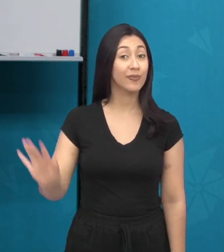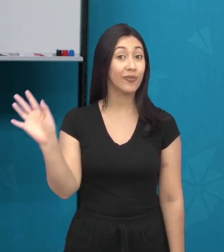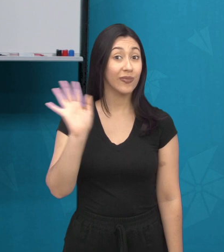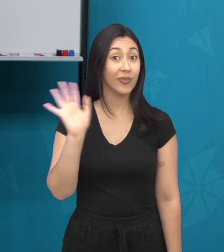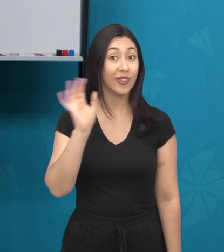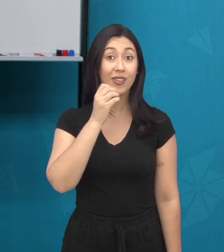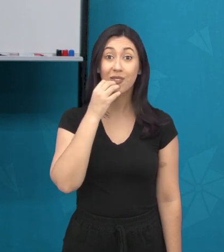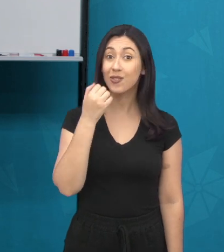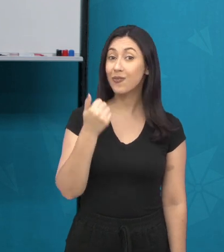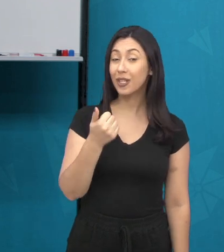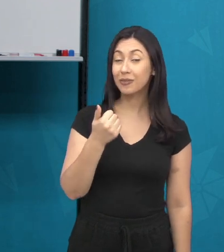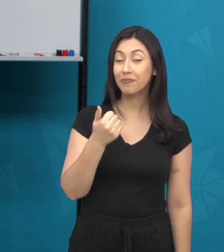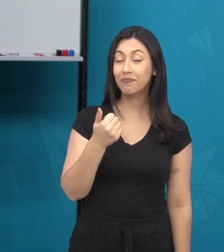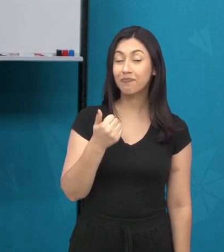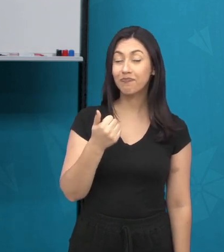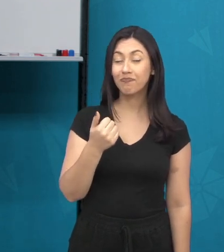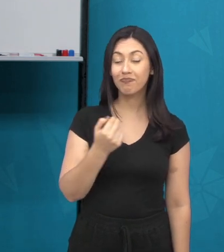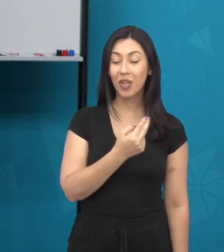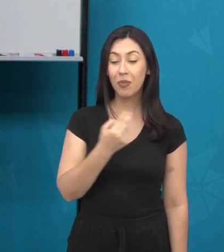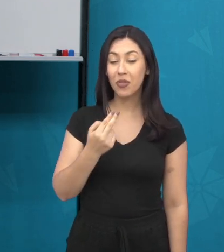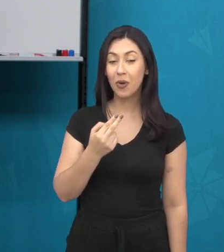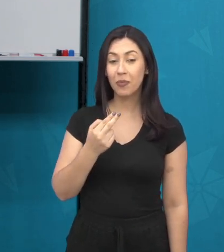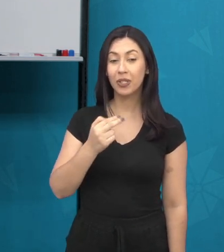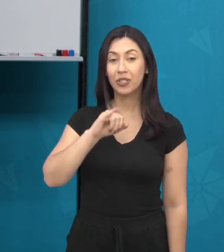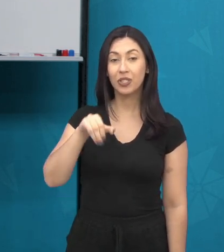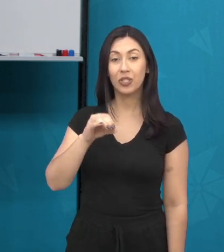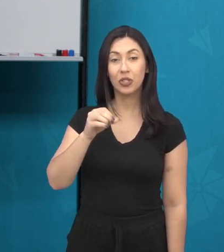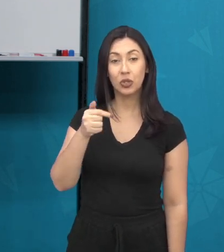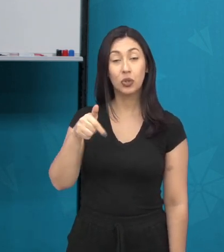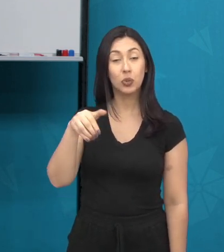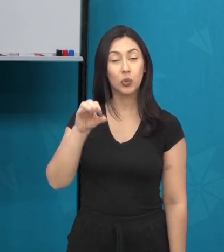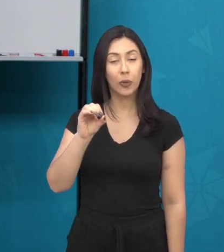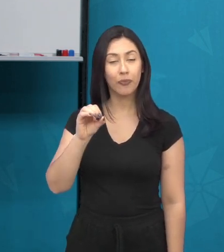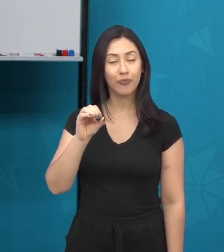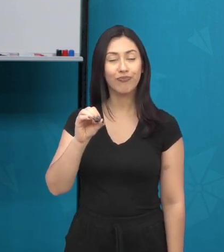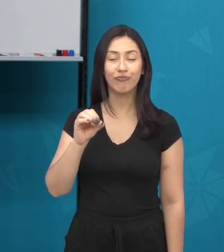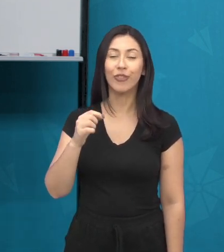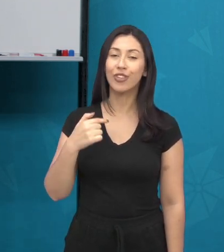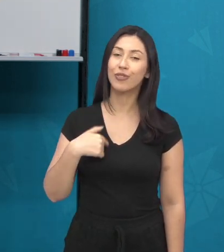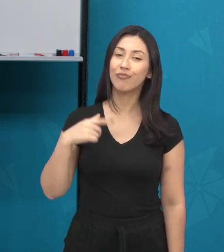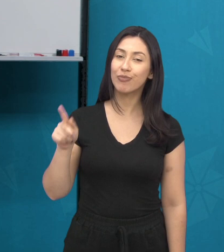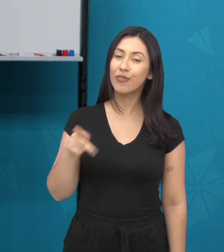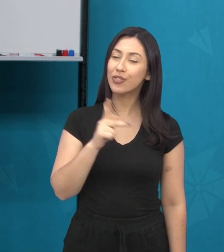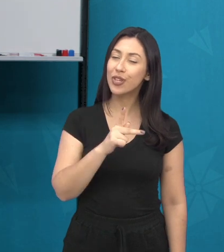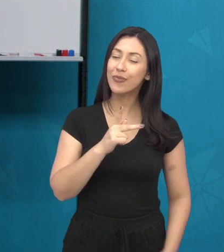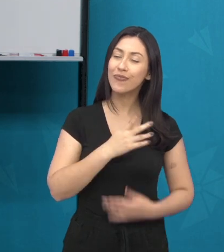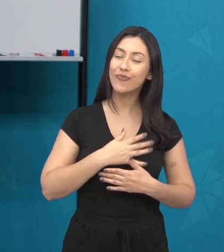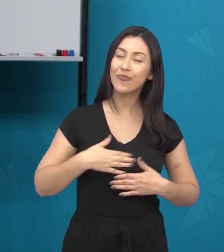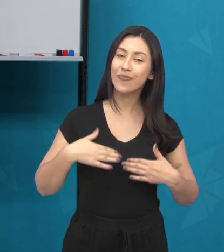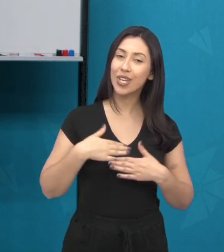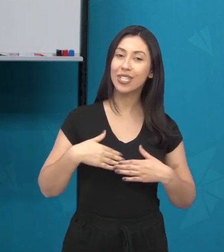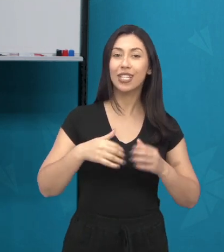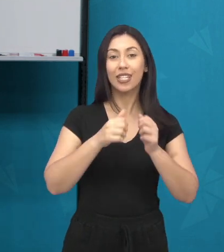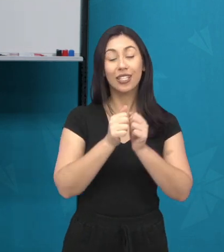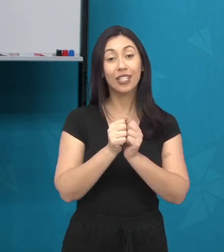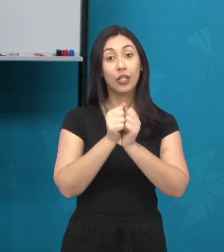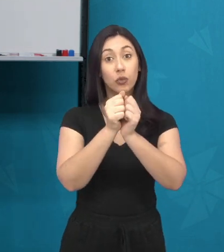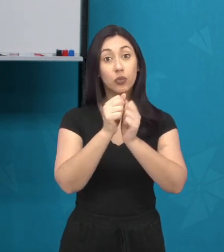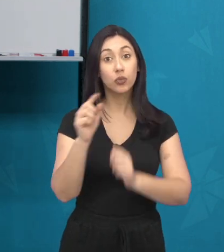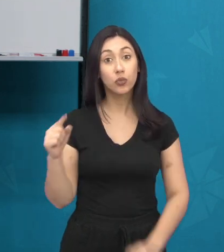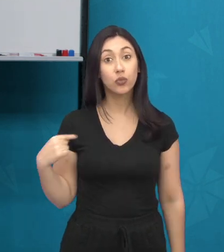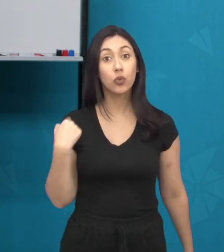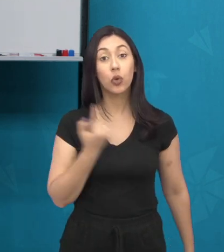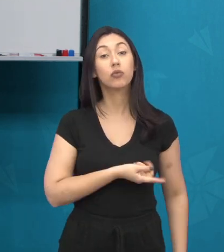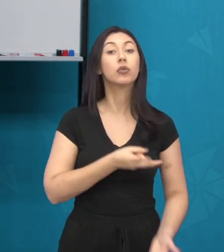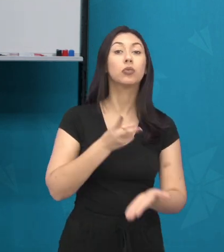fala pessoal beleza Professor João Marcos por aqui é um prazer muito grande estar com vocês nós vamos continuar